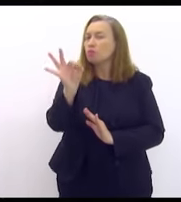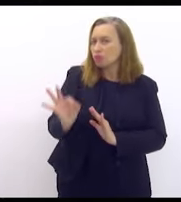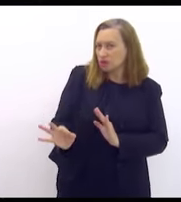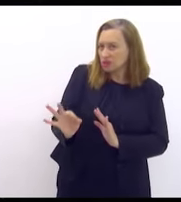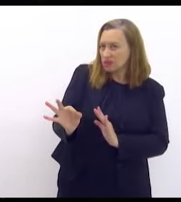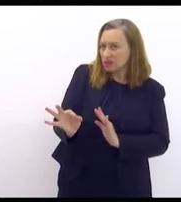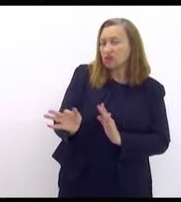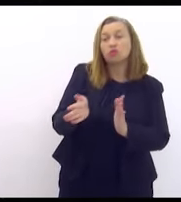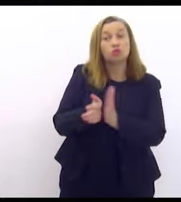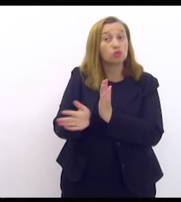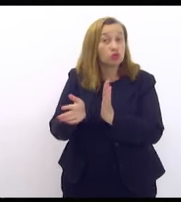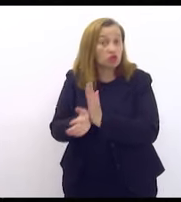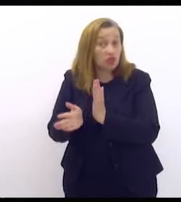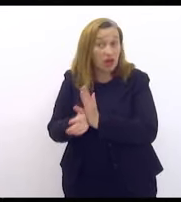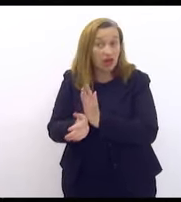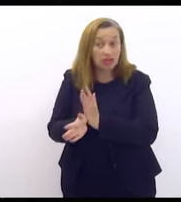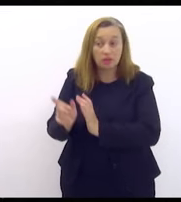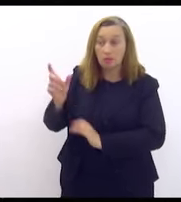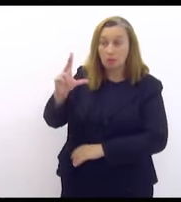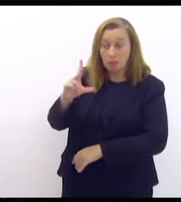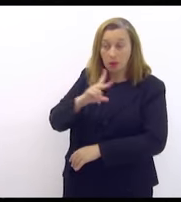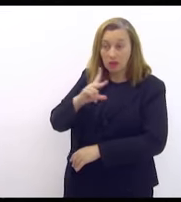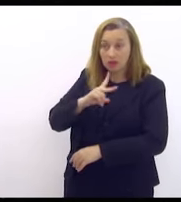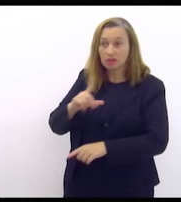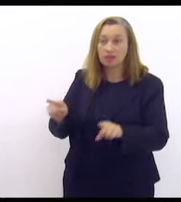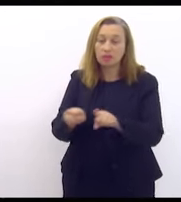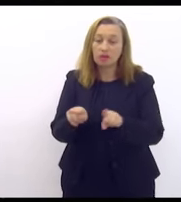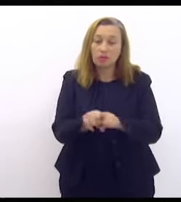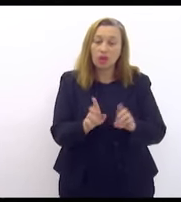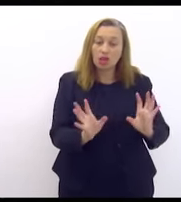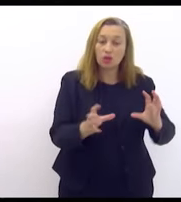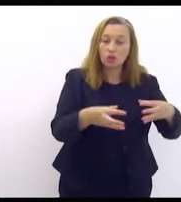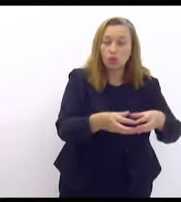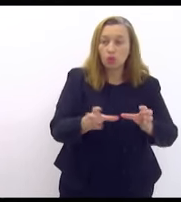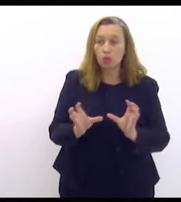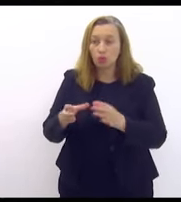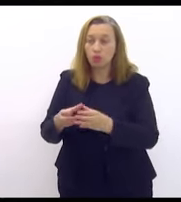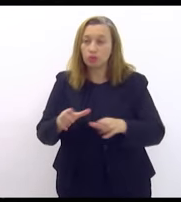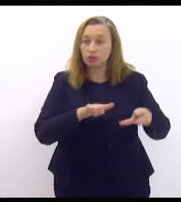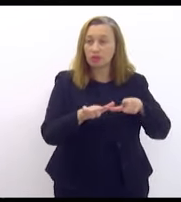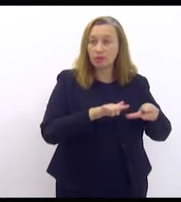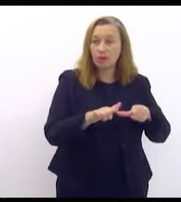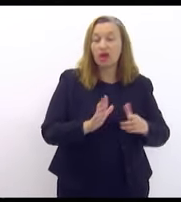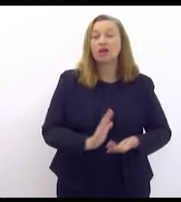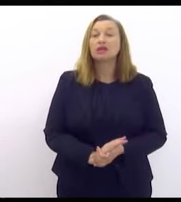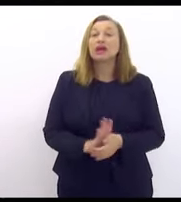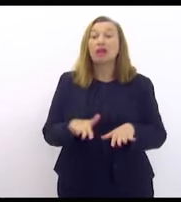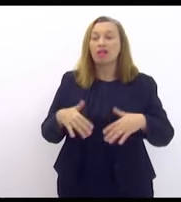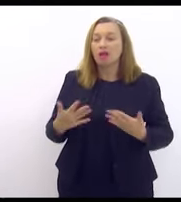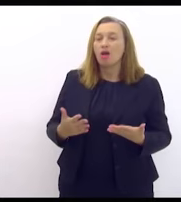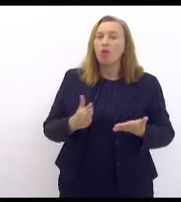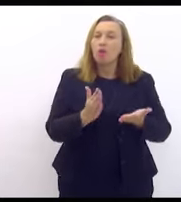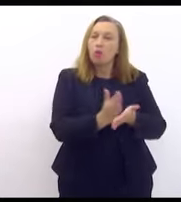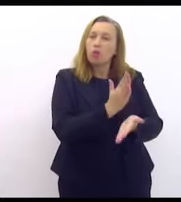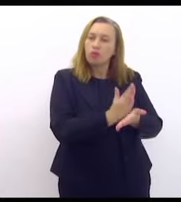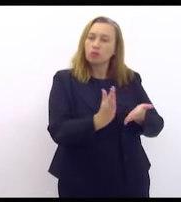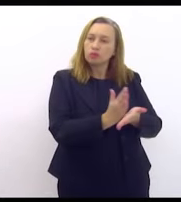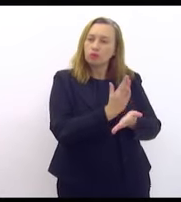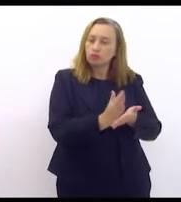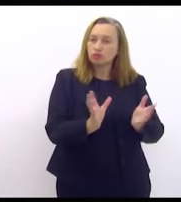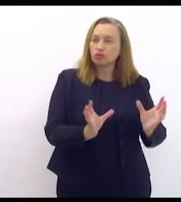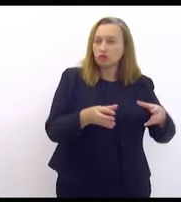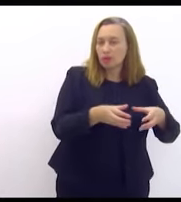3,54% dos gastos de pessoal e encargos. Talvez esses gastos de encargos estejam